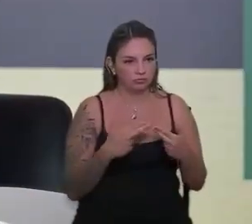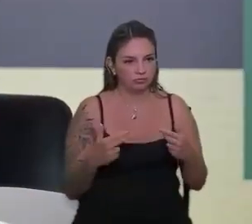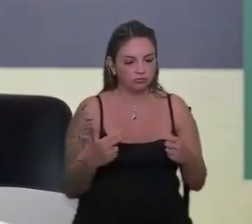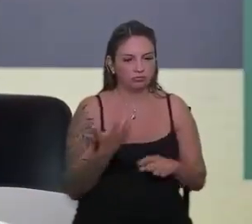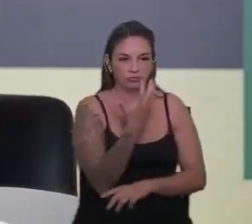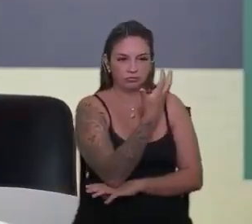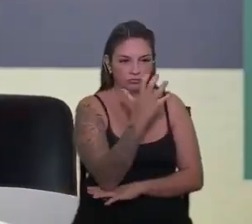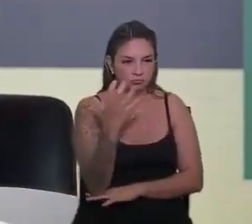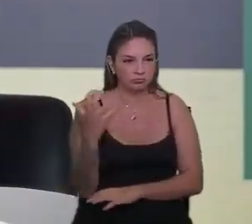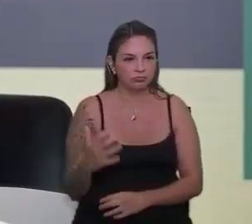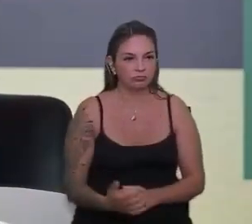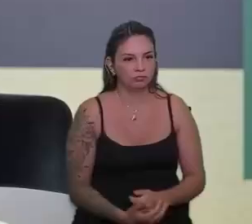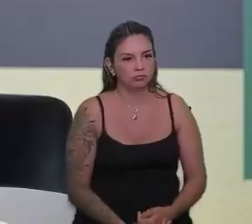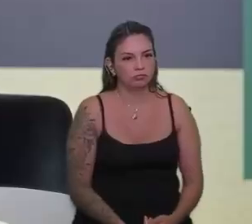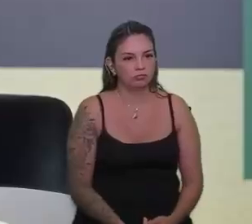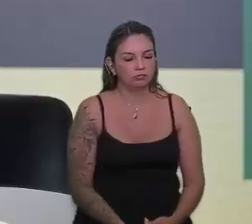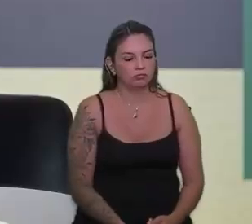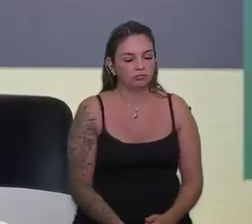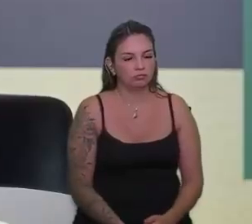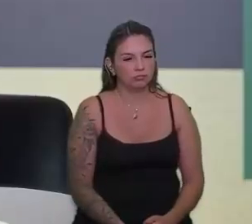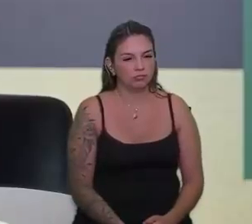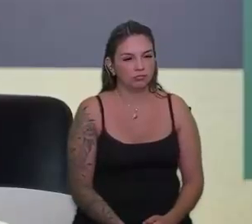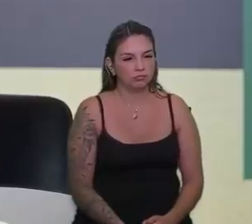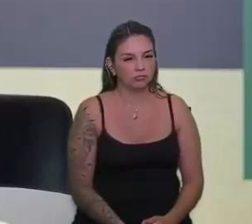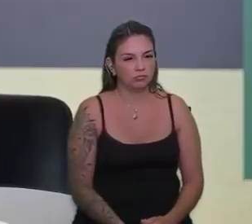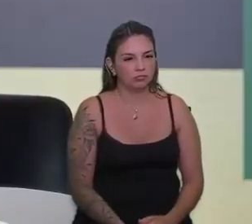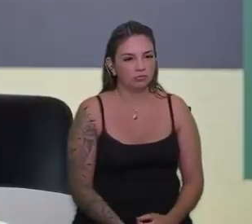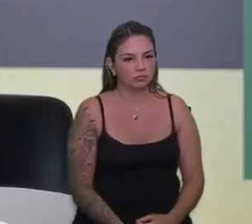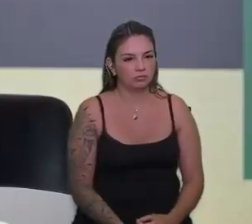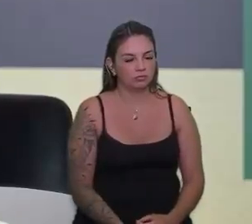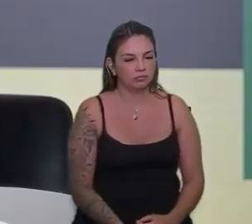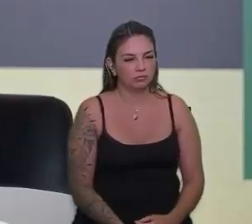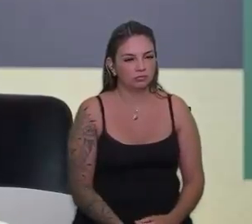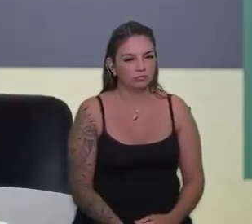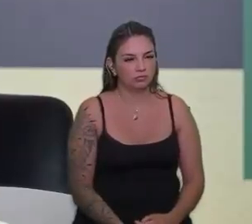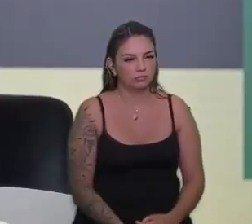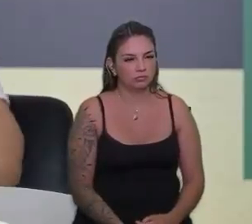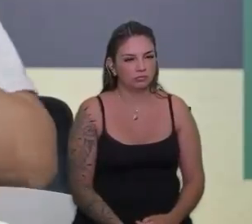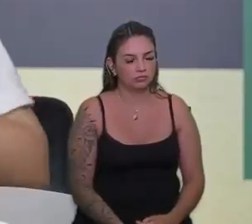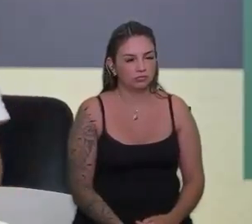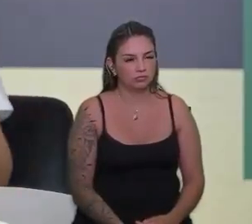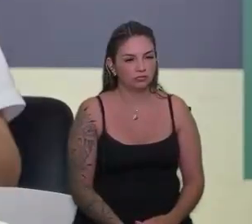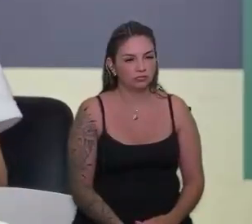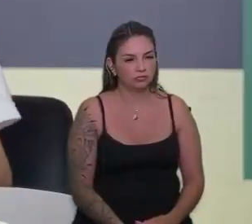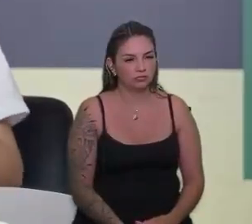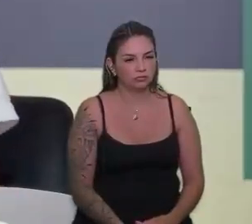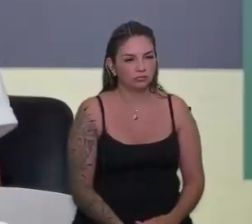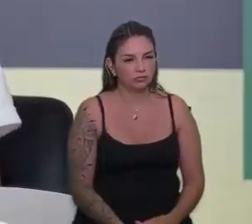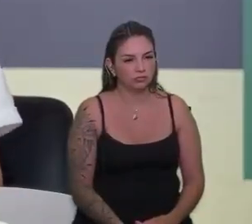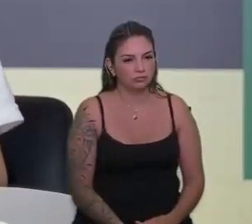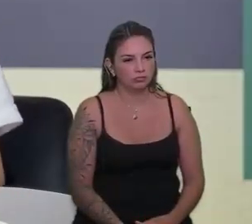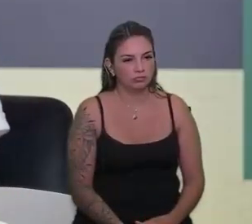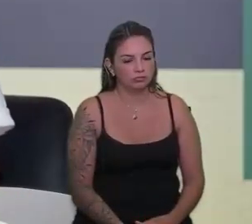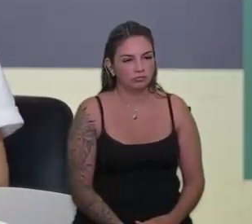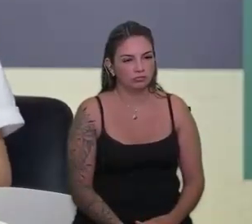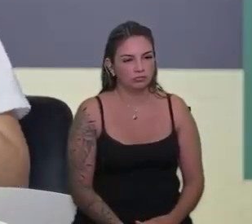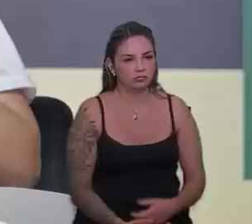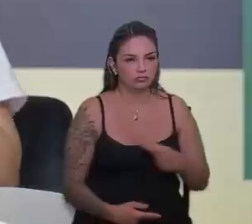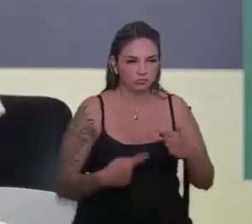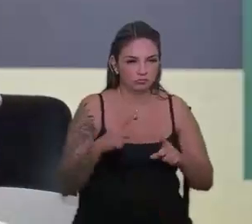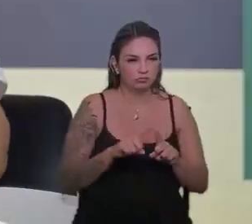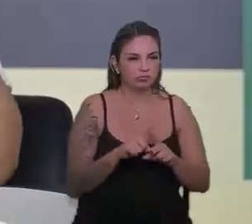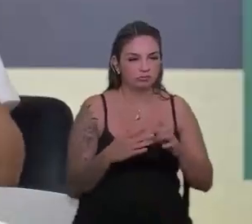questões ambientais sobre os solos brasileiros e agrotóxico, mas também um livro para ser discutido